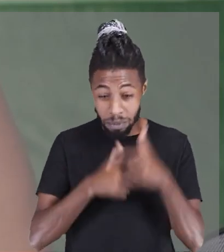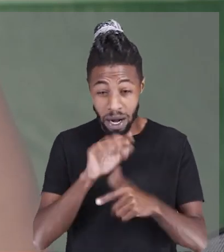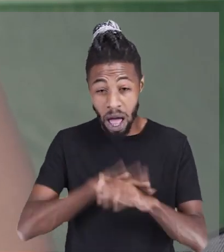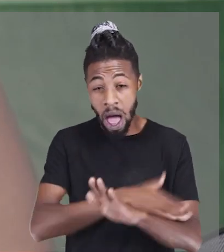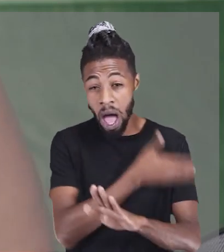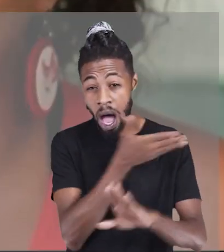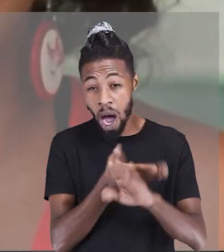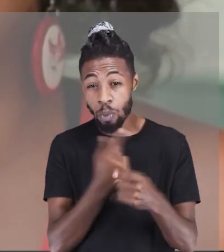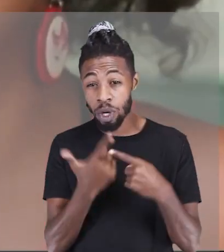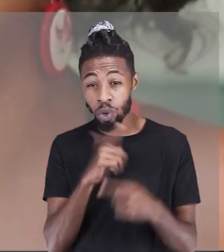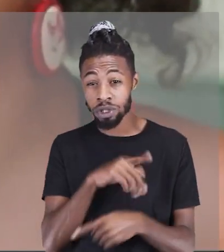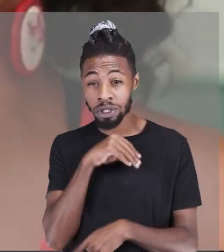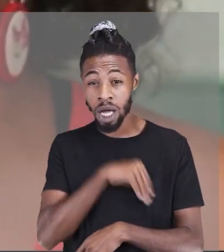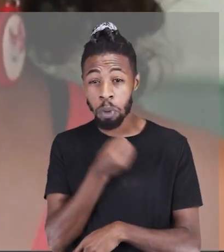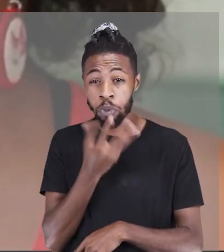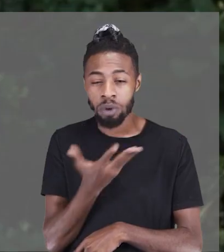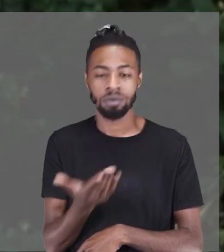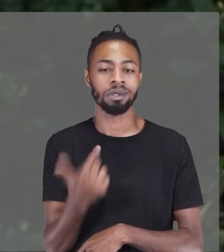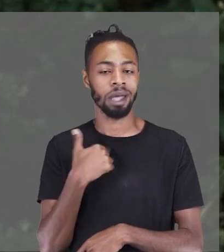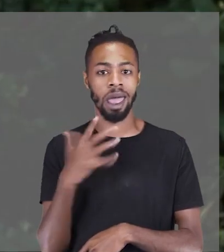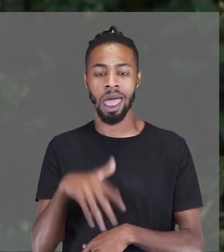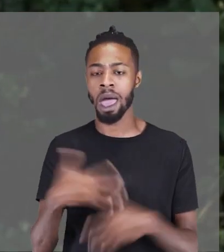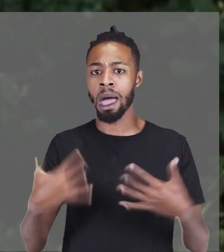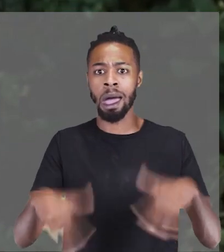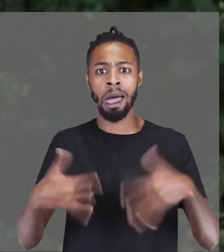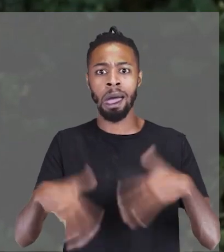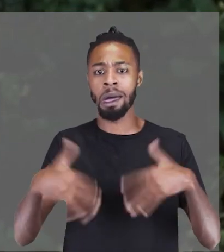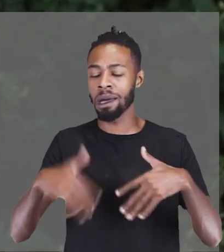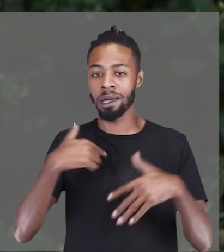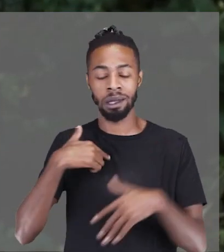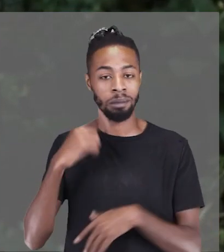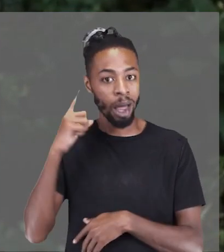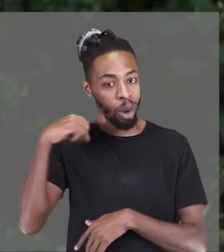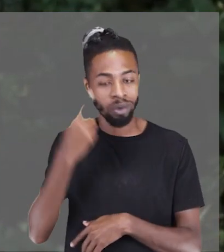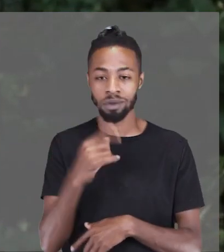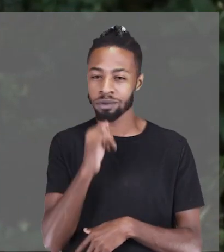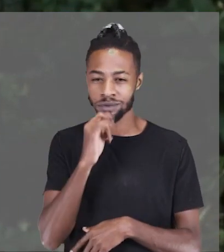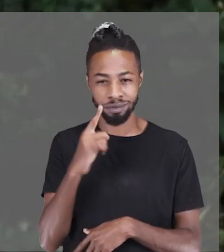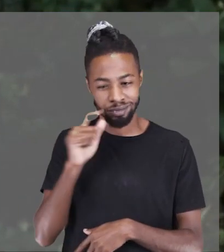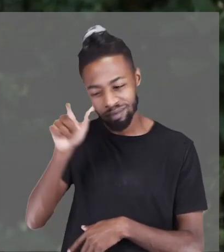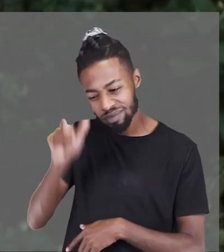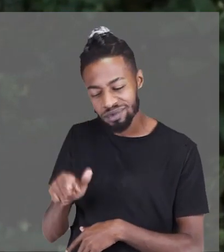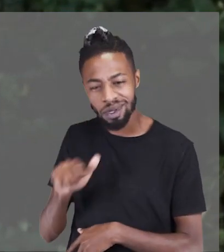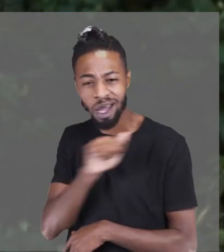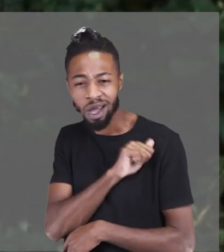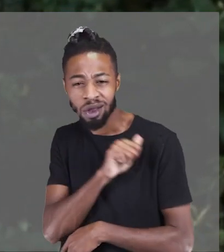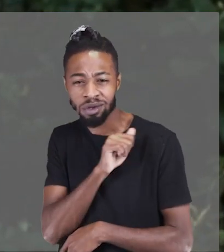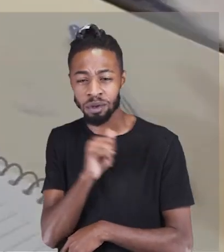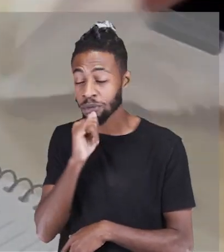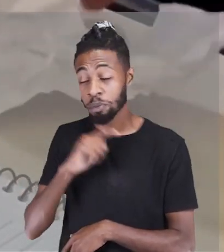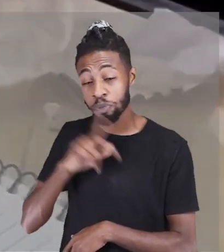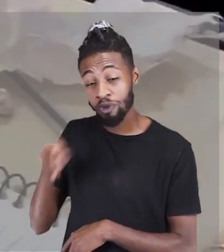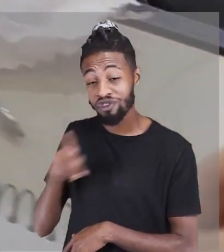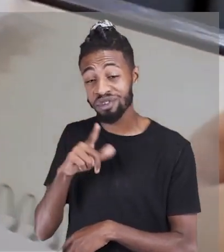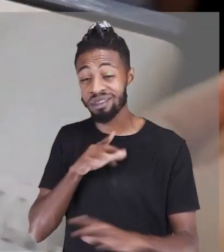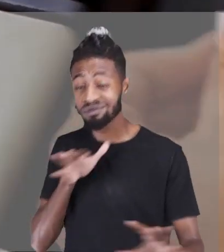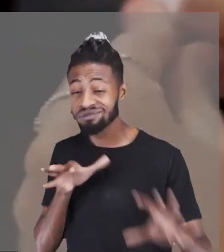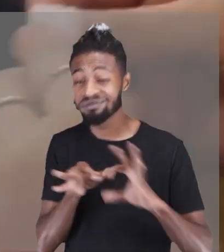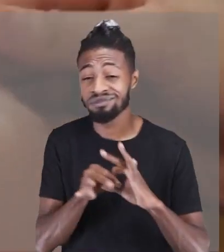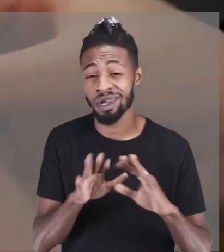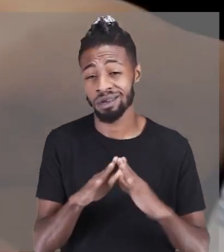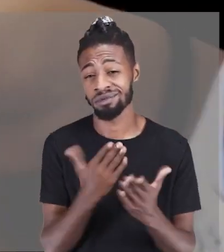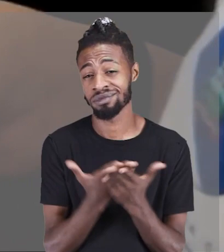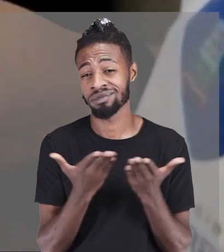digno, né? É desesperador. Esse é um fator que leva o professor a se conectar menos com a comunidade escolar, que dificulta